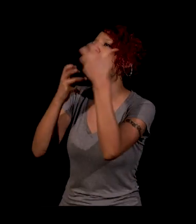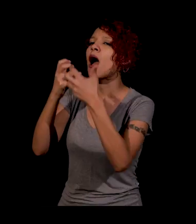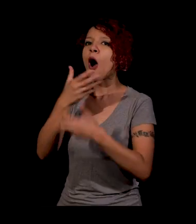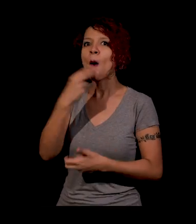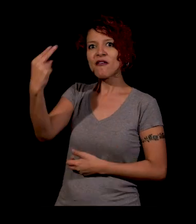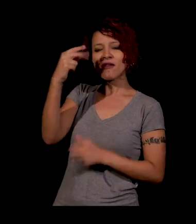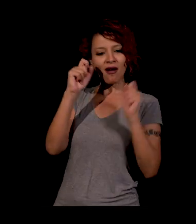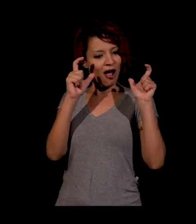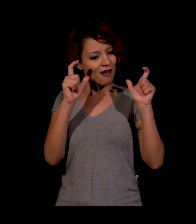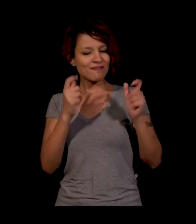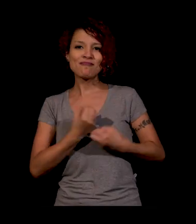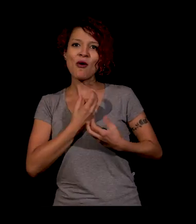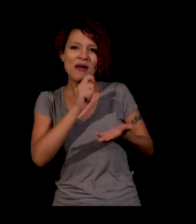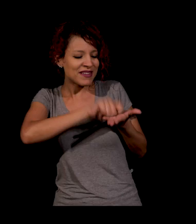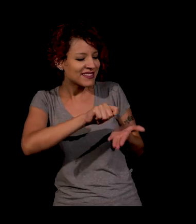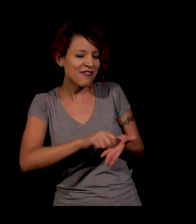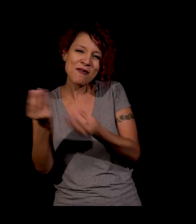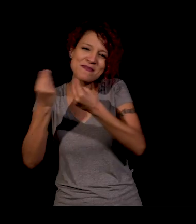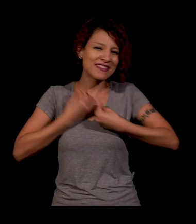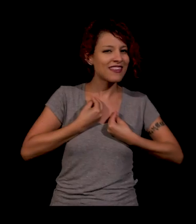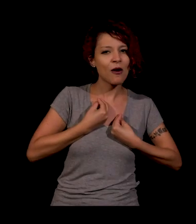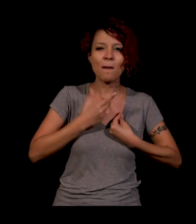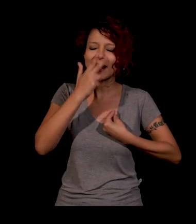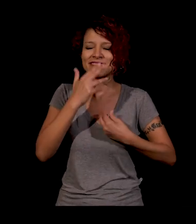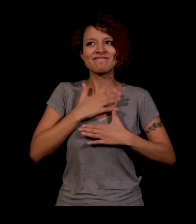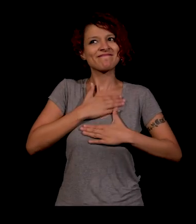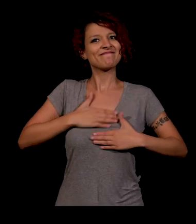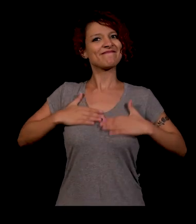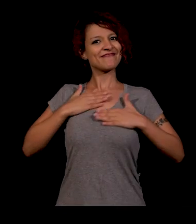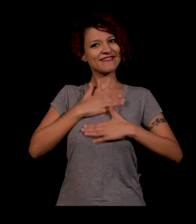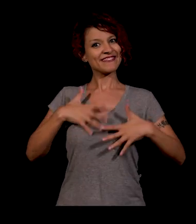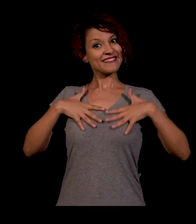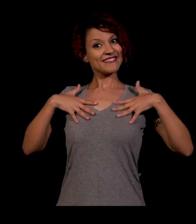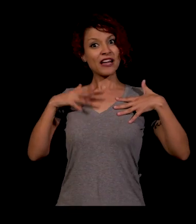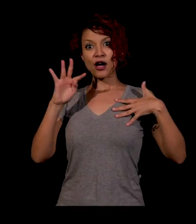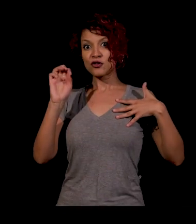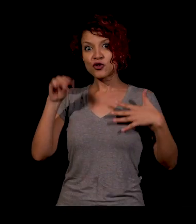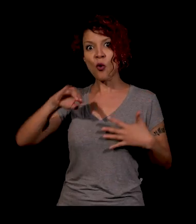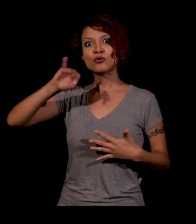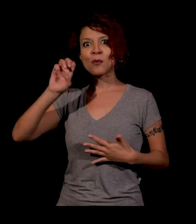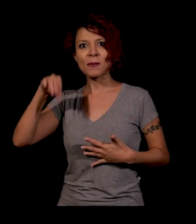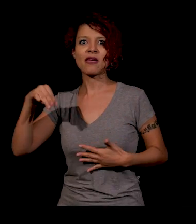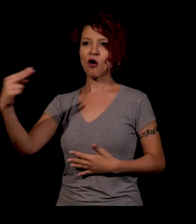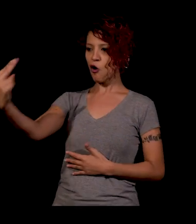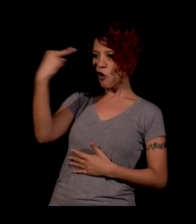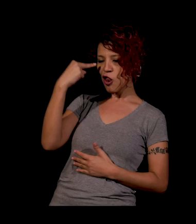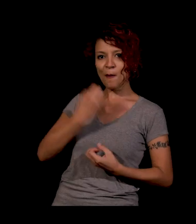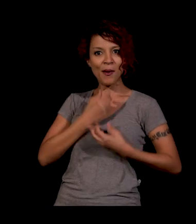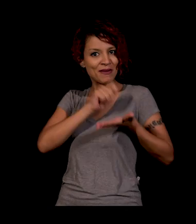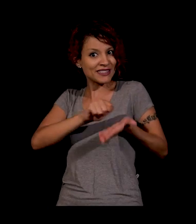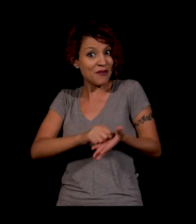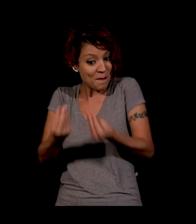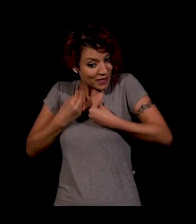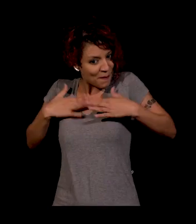meio que um poeminha, assim. E isso virou um lugar pra mim. Eu sou alguém que o Tom Jobim olhou e escreveu um